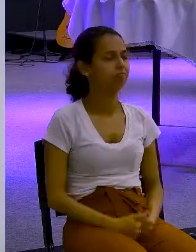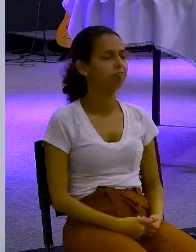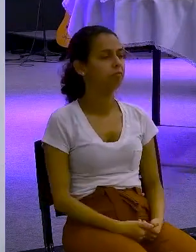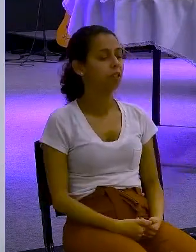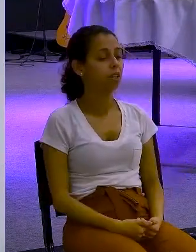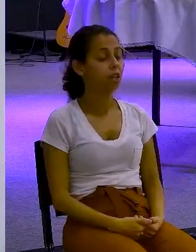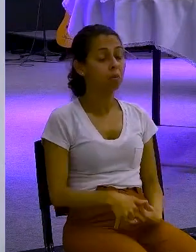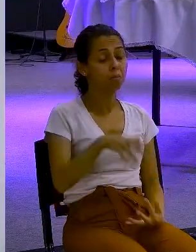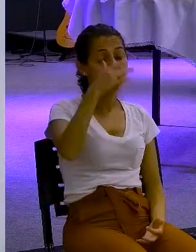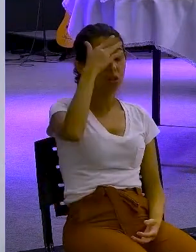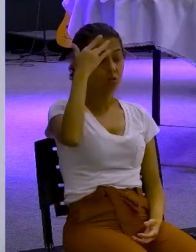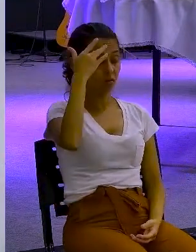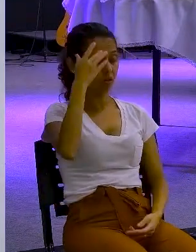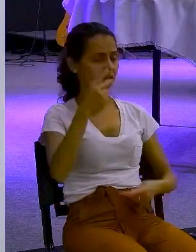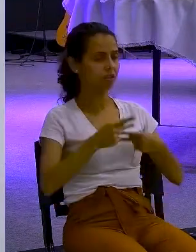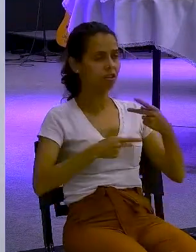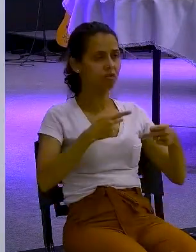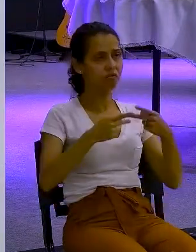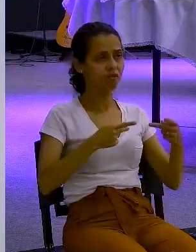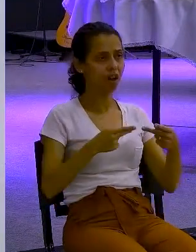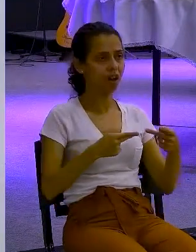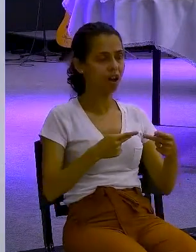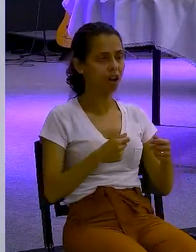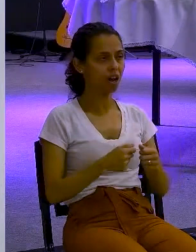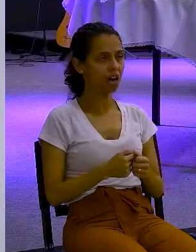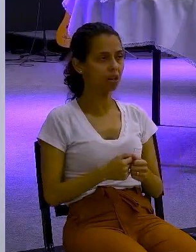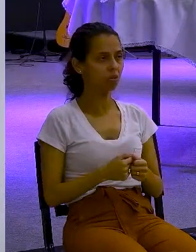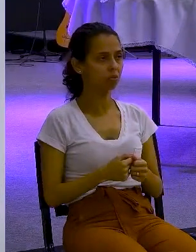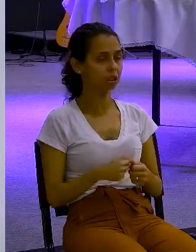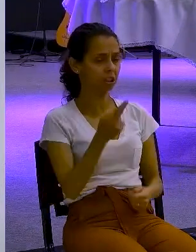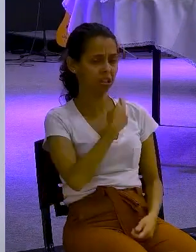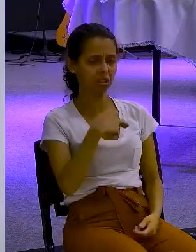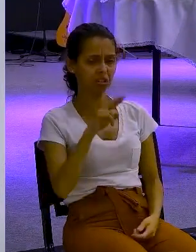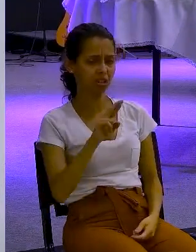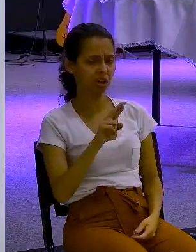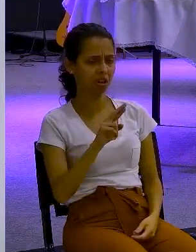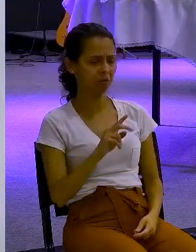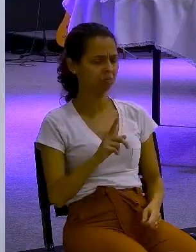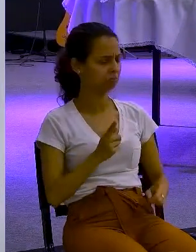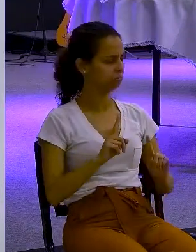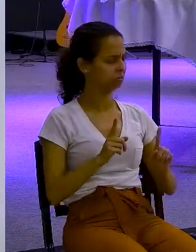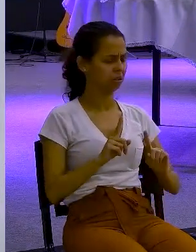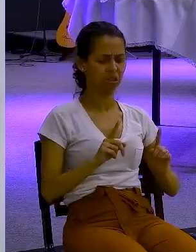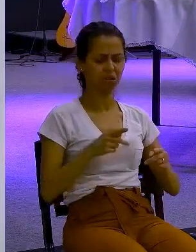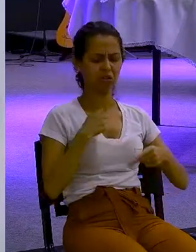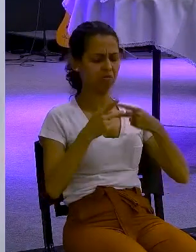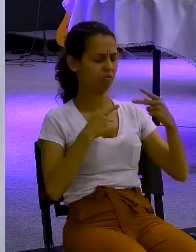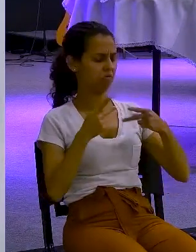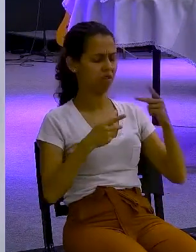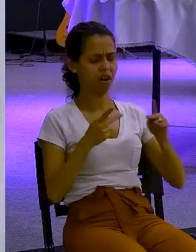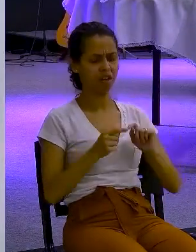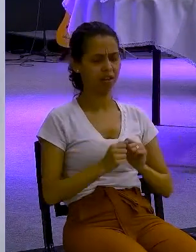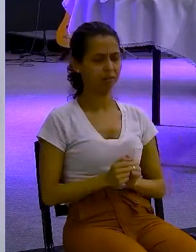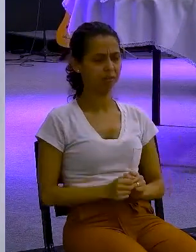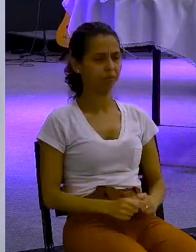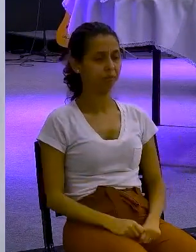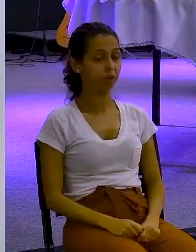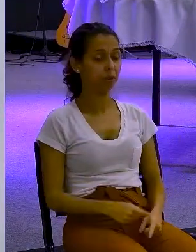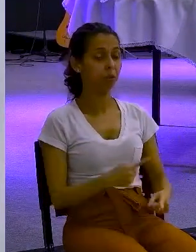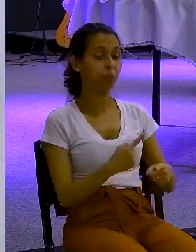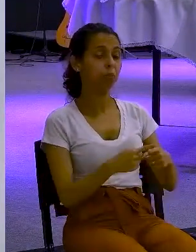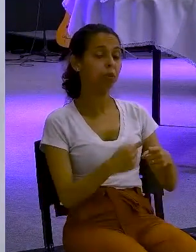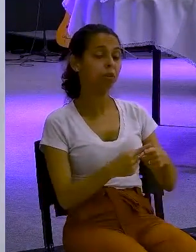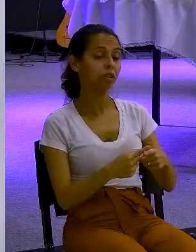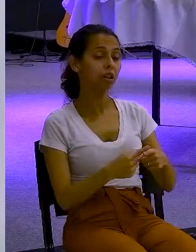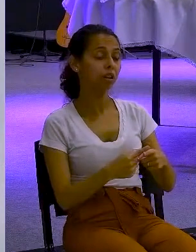dizem o seguinte: olha, política e religião não se discute. Já imaginando que se você começar a falar de Deus,